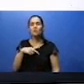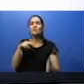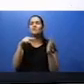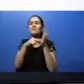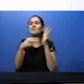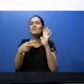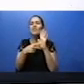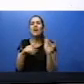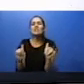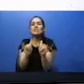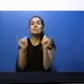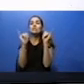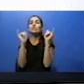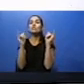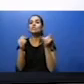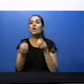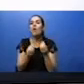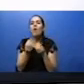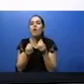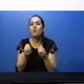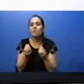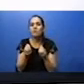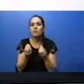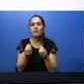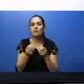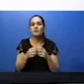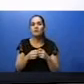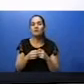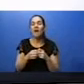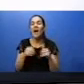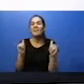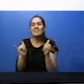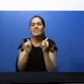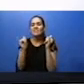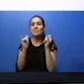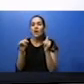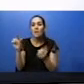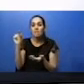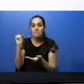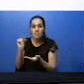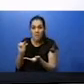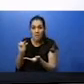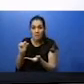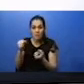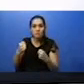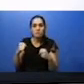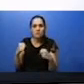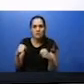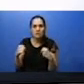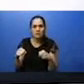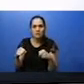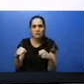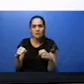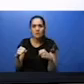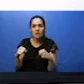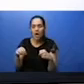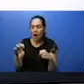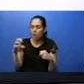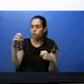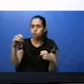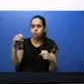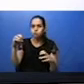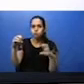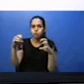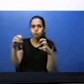dessa energia de ativação, que seria, no caso, a energia mínima necessária para que, quando duas moléculas